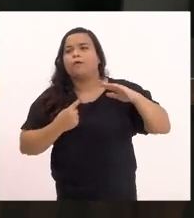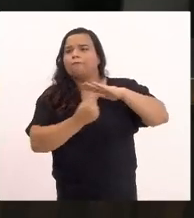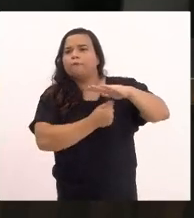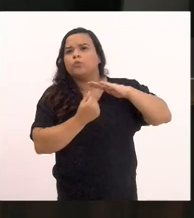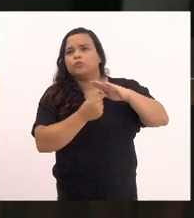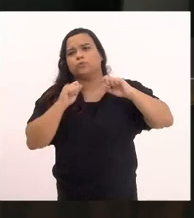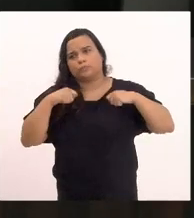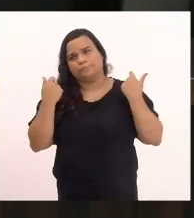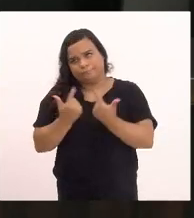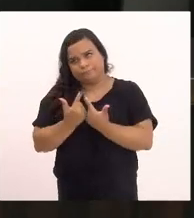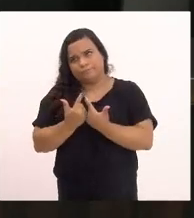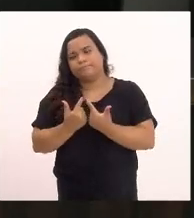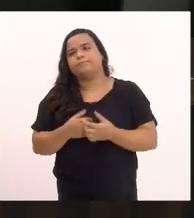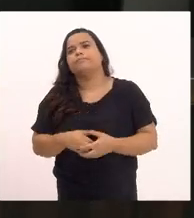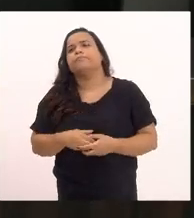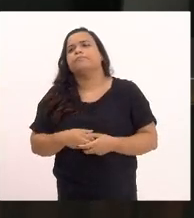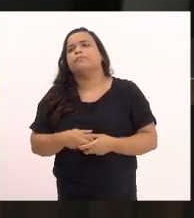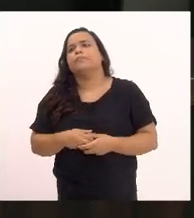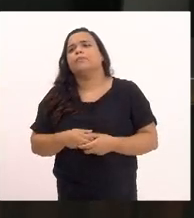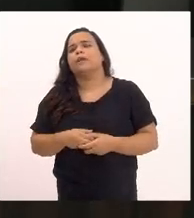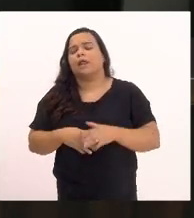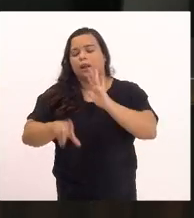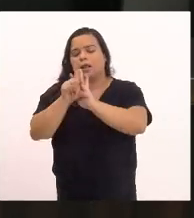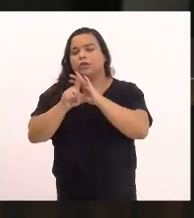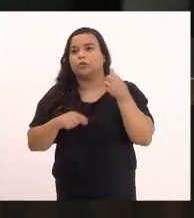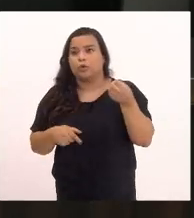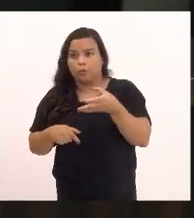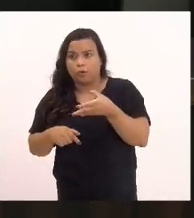Assembleia, que, pela nova lei